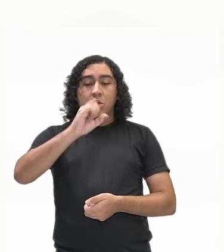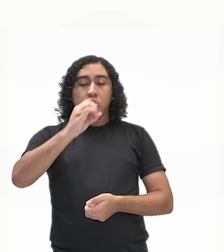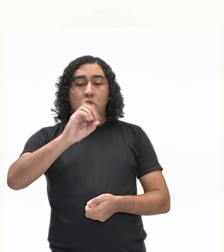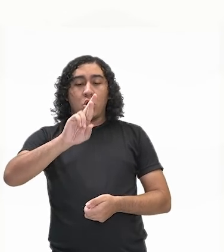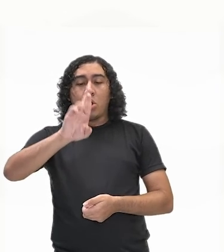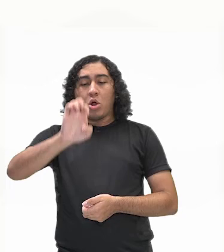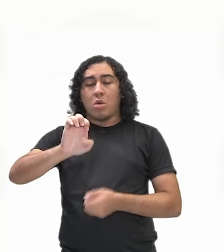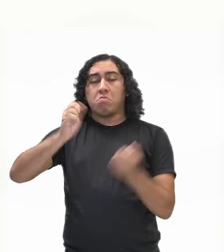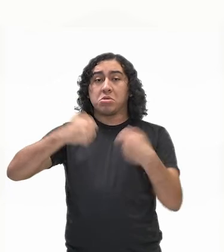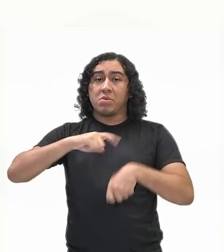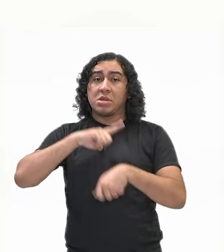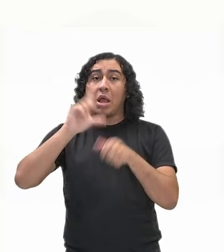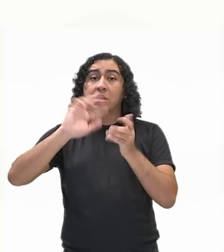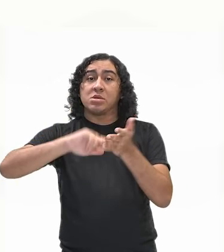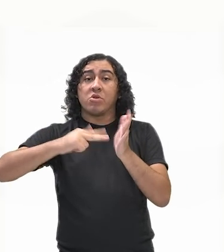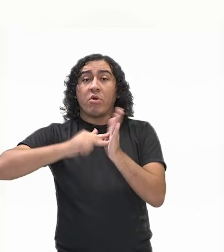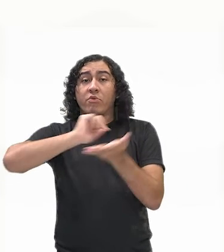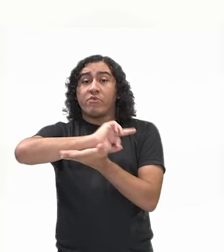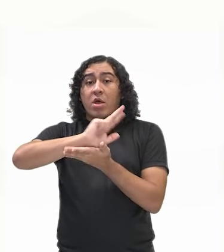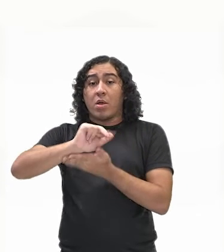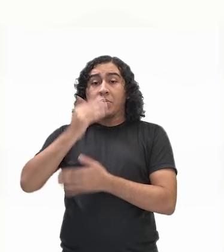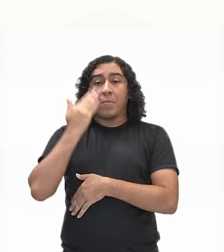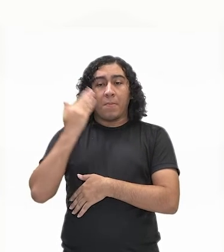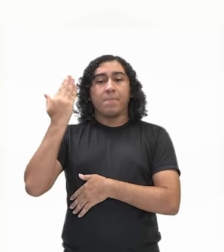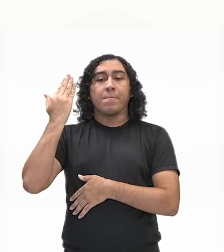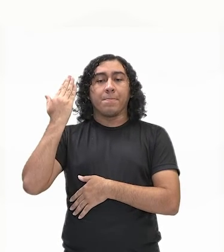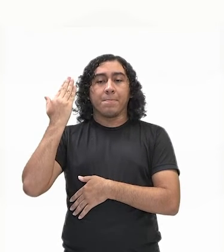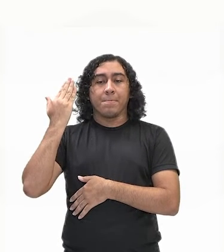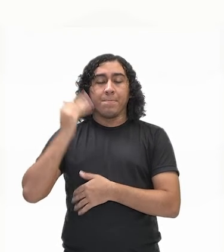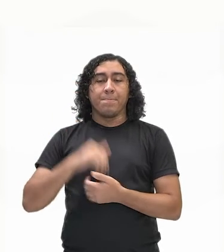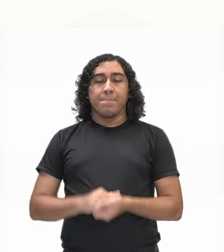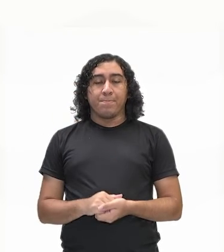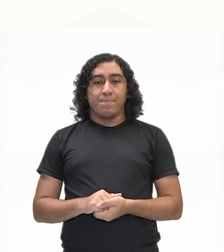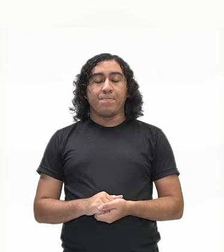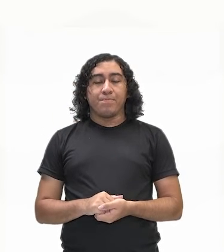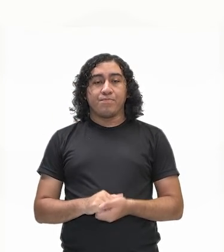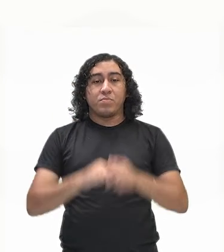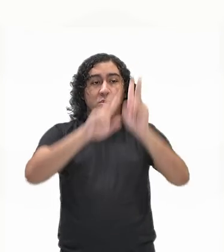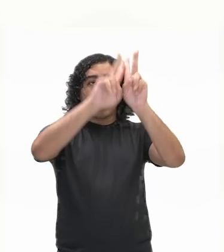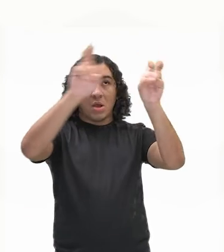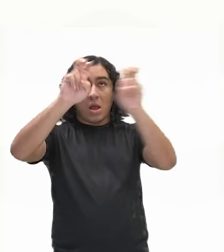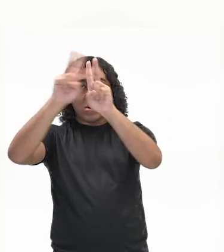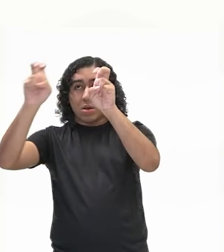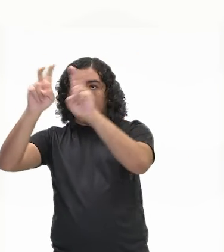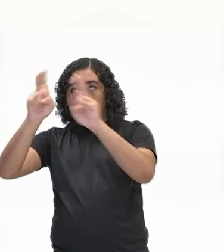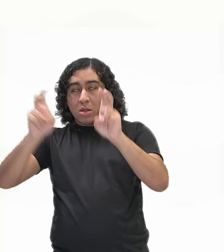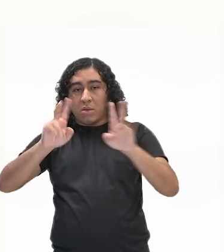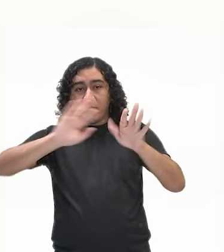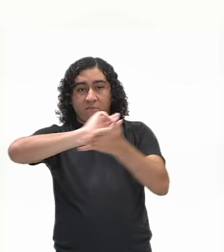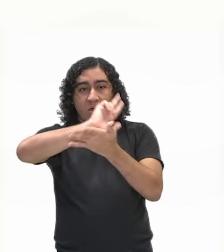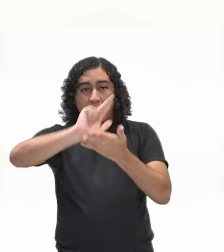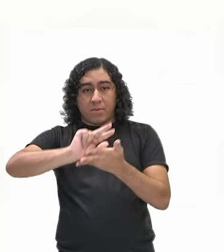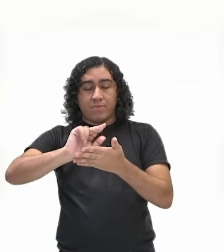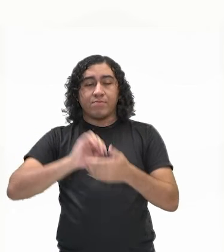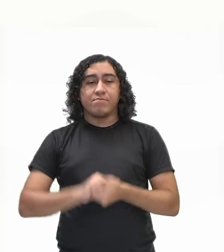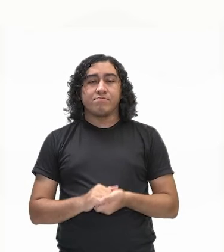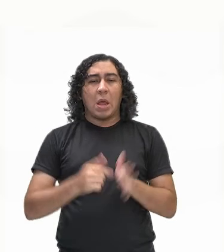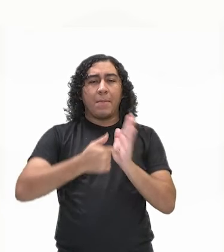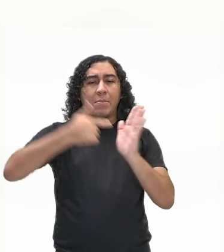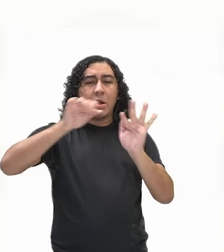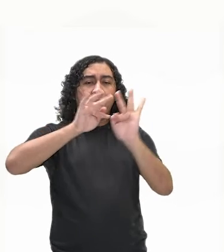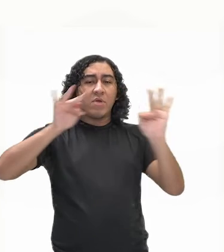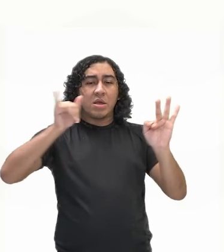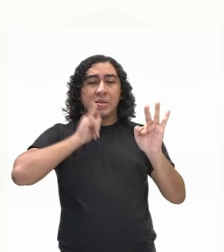ali, sore significa inflamado, dolorido, sensível, ferida, chaga ou úlcera. São as traduções possíveis. Nesse